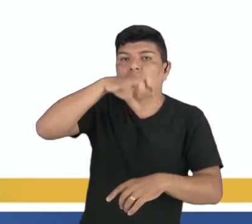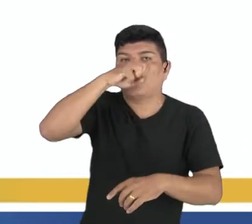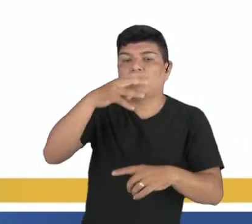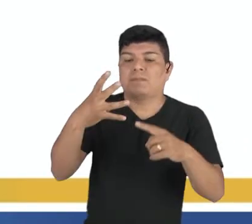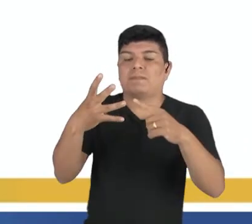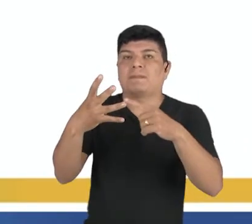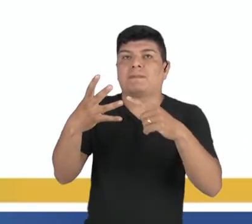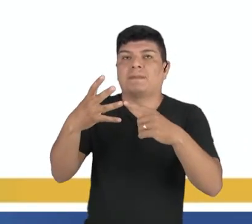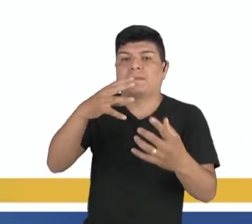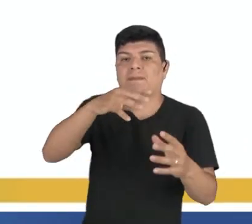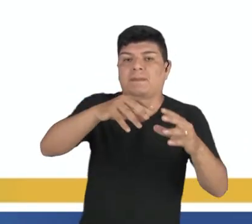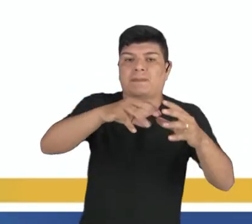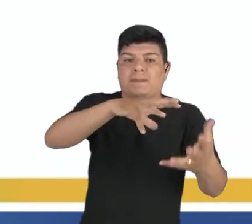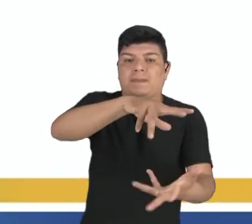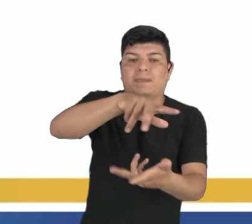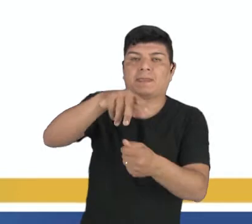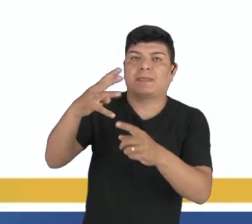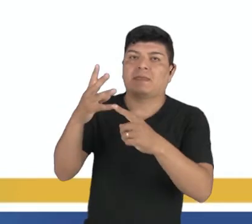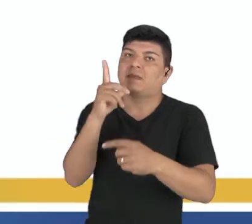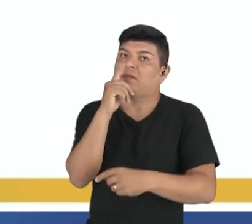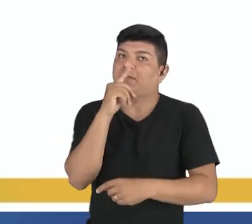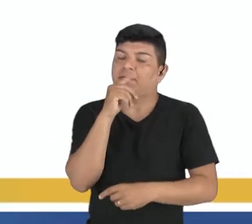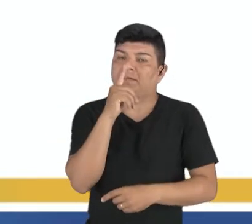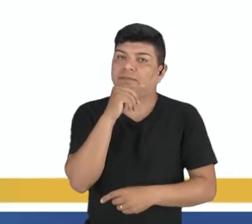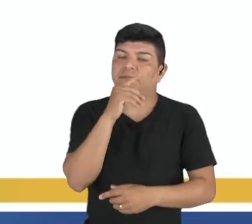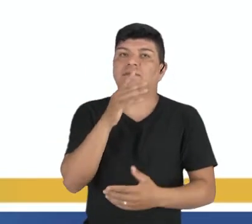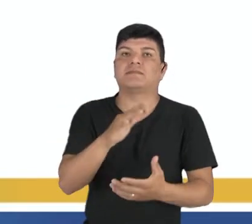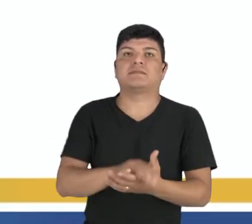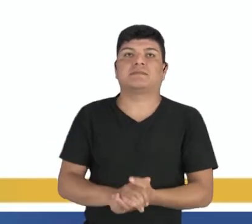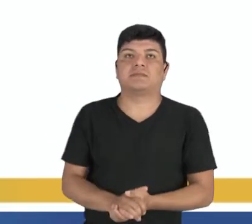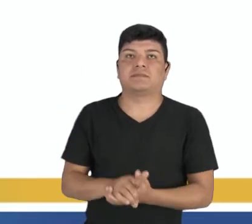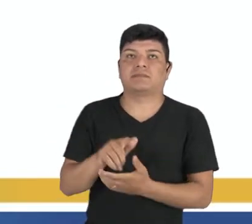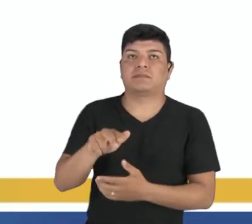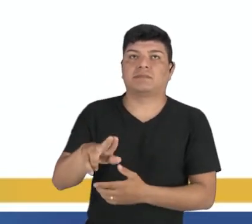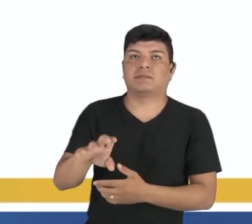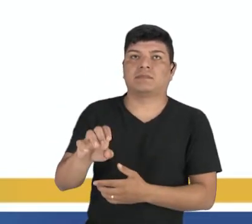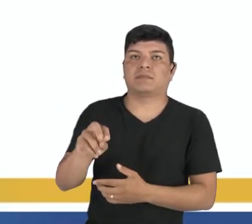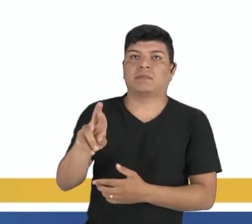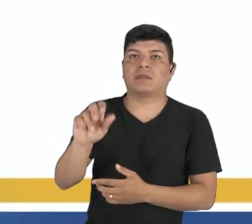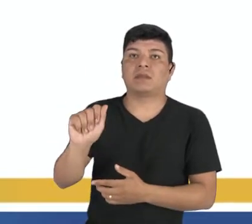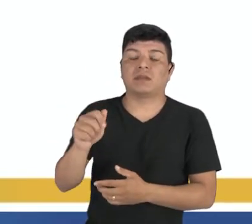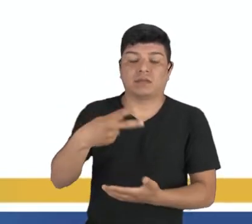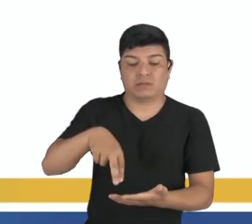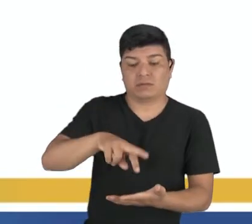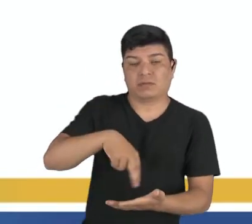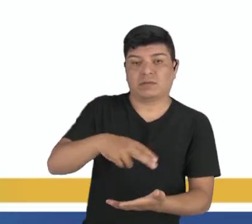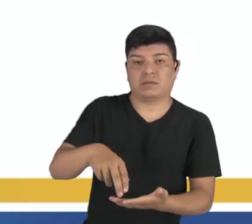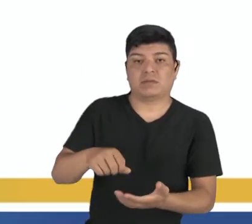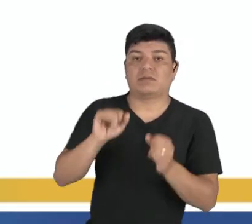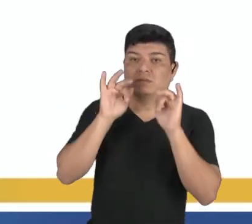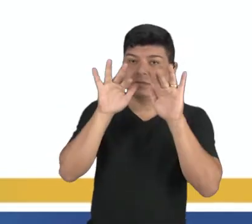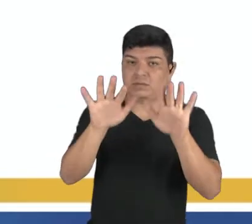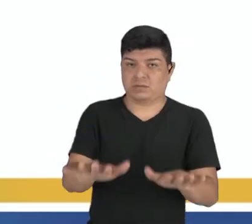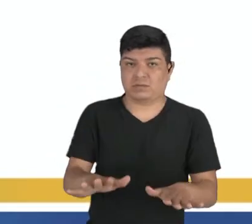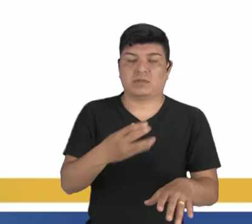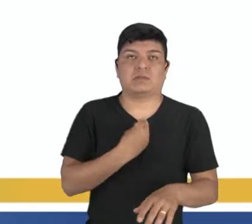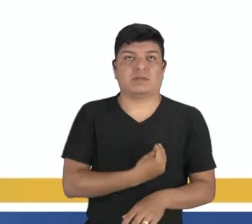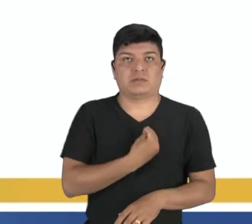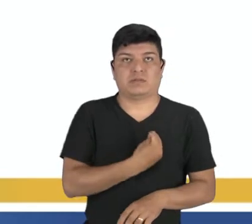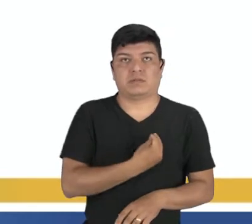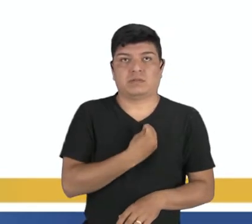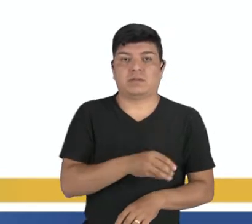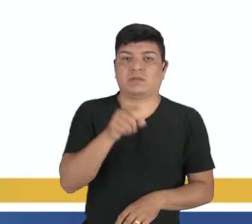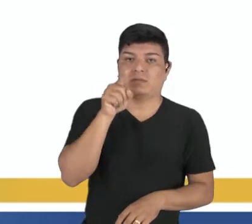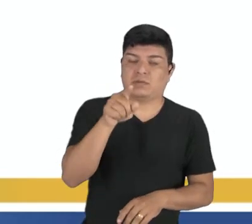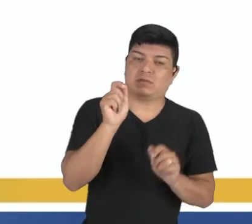a terra e a água, tá bom? E daí na Guedra também, enquanto eles estão dançando, eles estão abençoando quem está presente, que pode